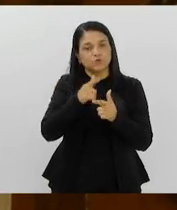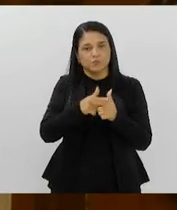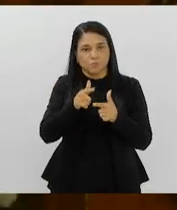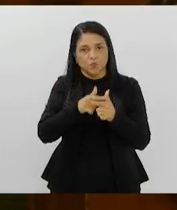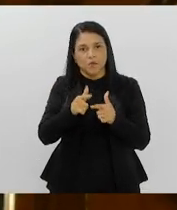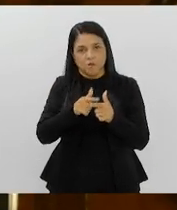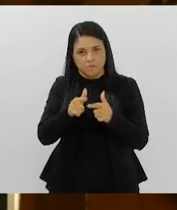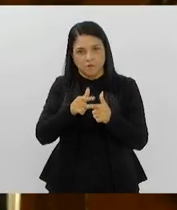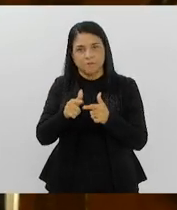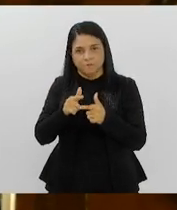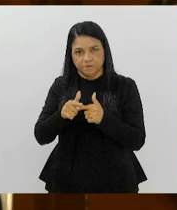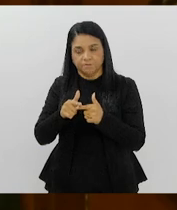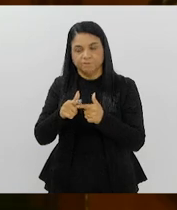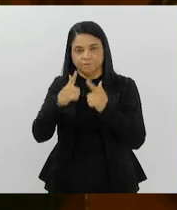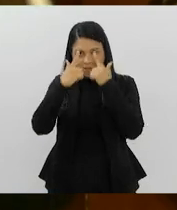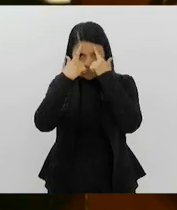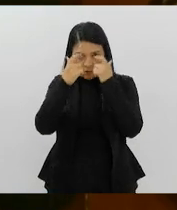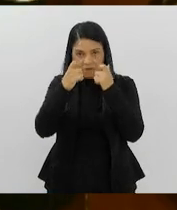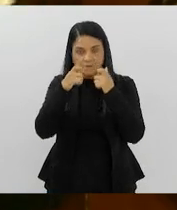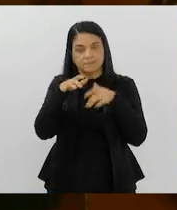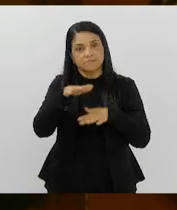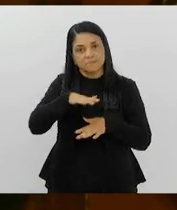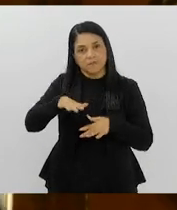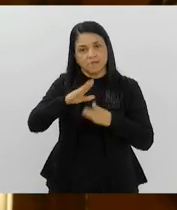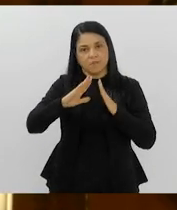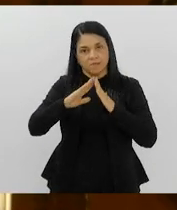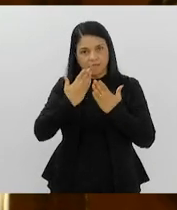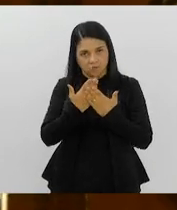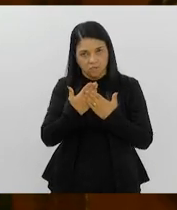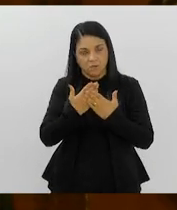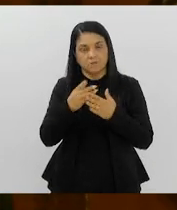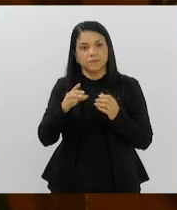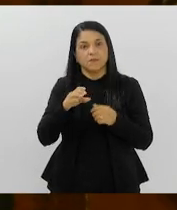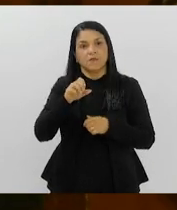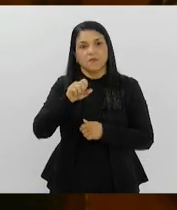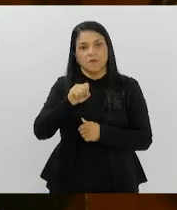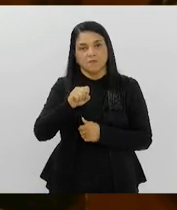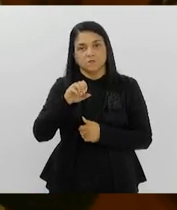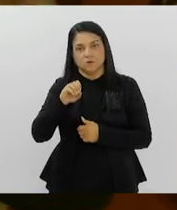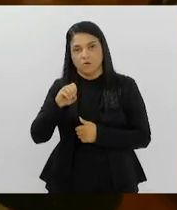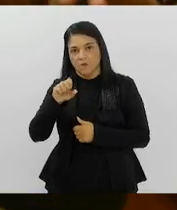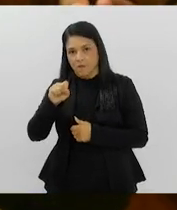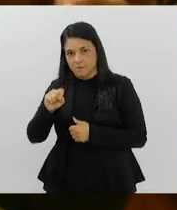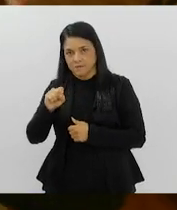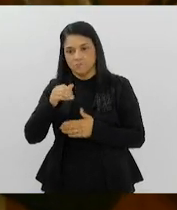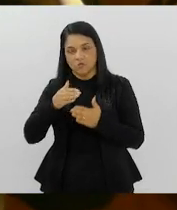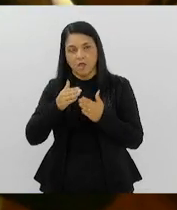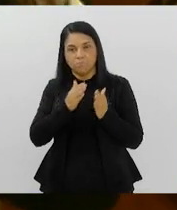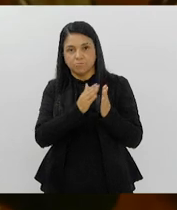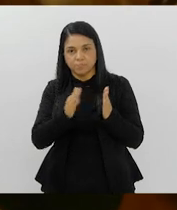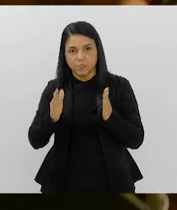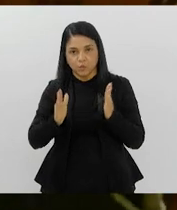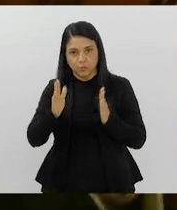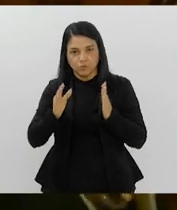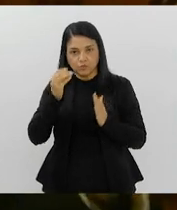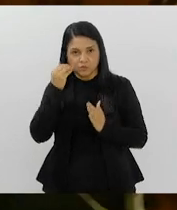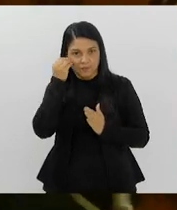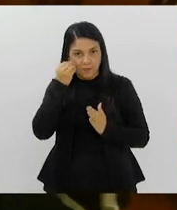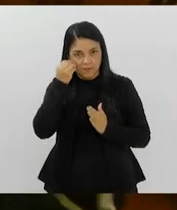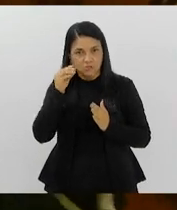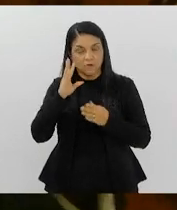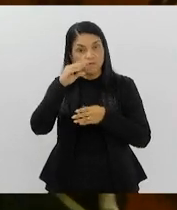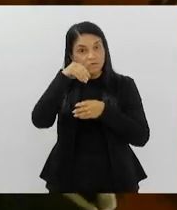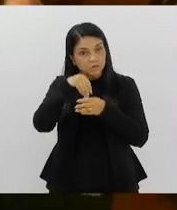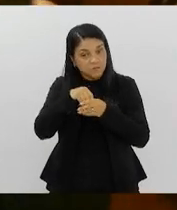potencial ou já violência. Então, esse SOS Escola Segura, ele já está em fase de teste, é georreferenciado, só funciona dentro do